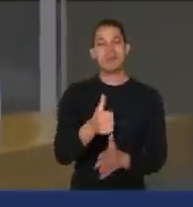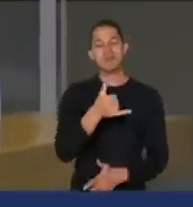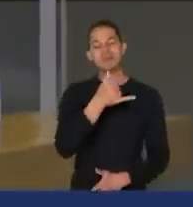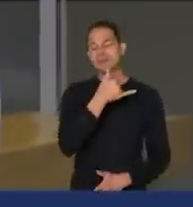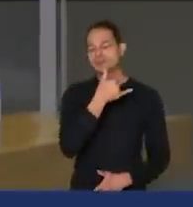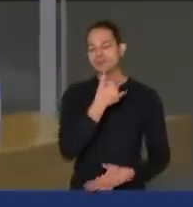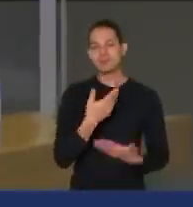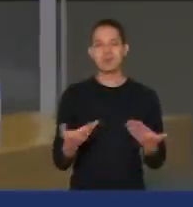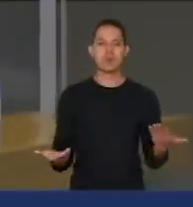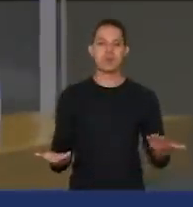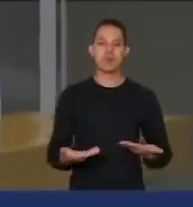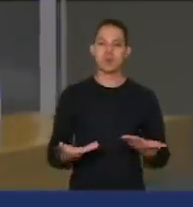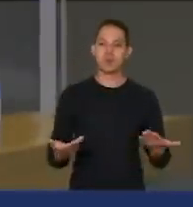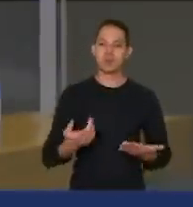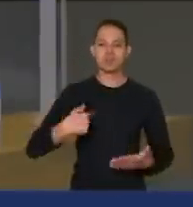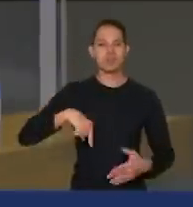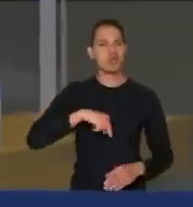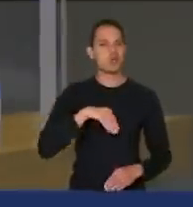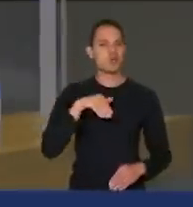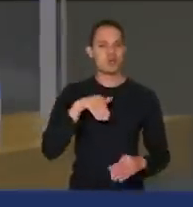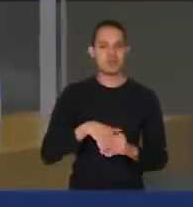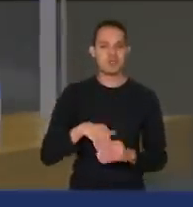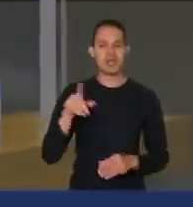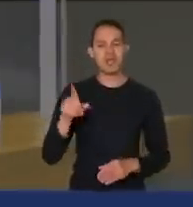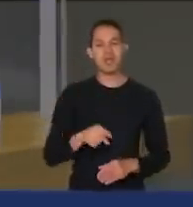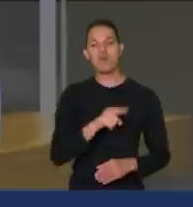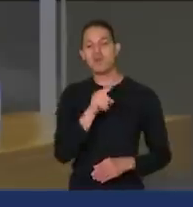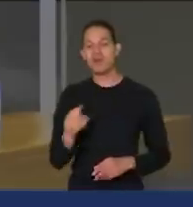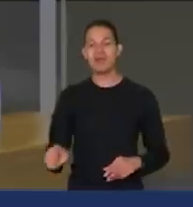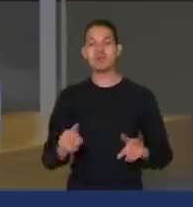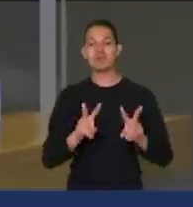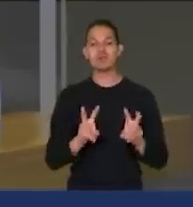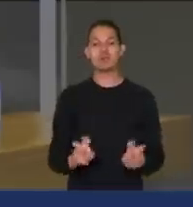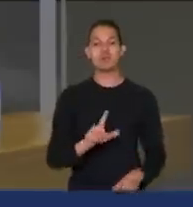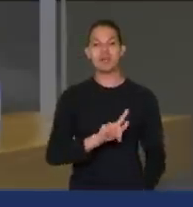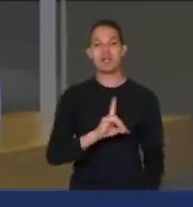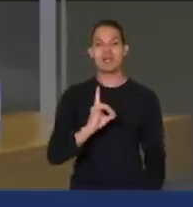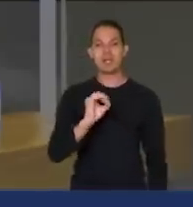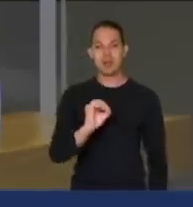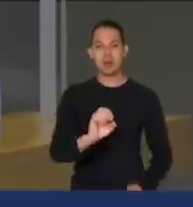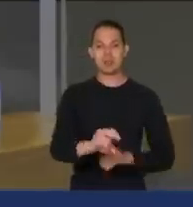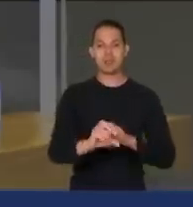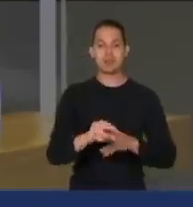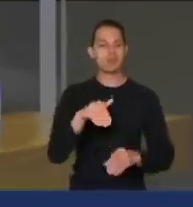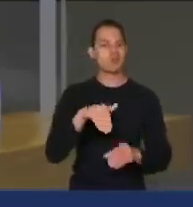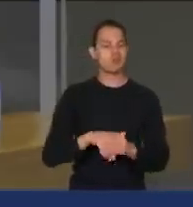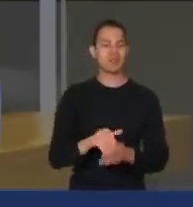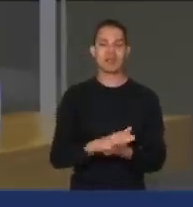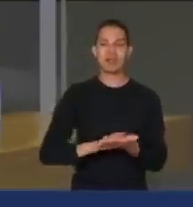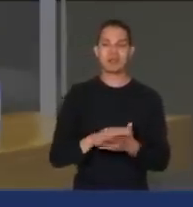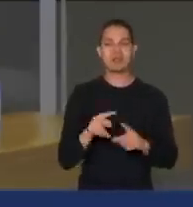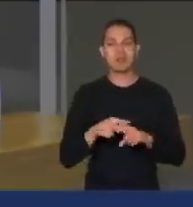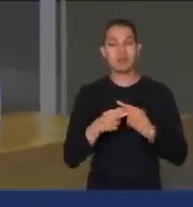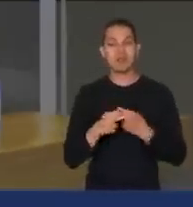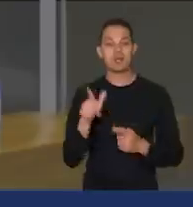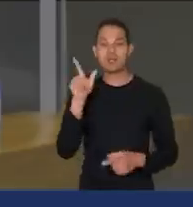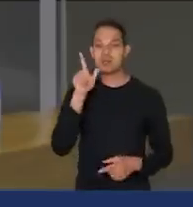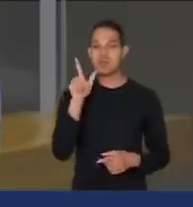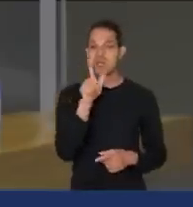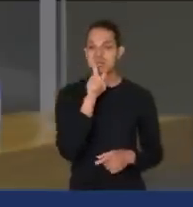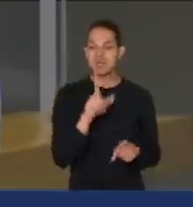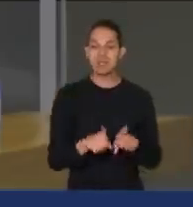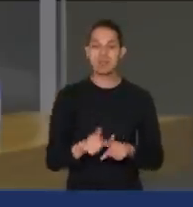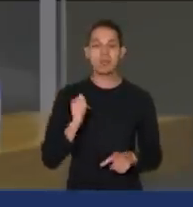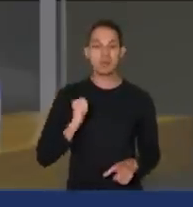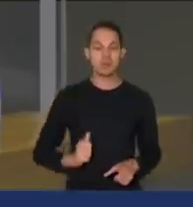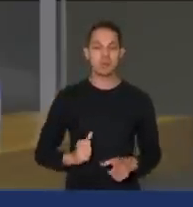hoje nós não vamos deliberar os vetos em relação à LDO da educação, né? O reajuste da merenda, o reajuste do Bolsa